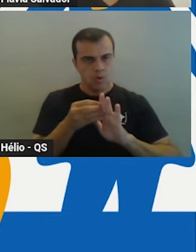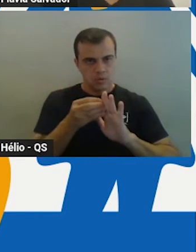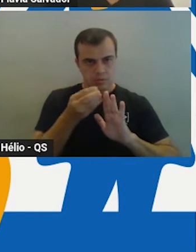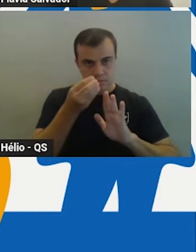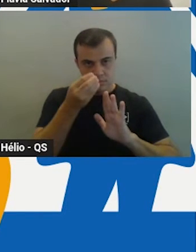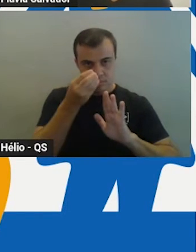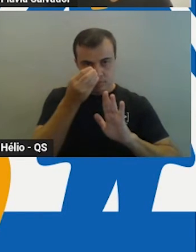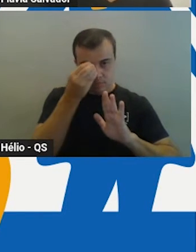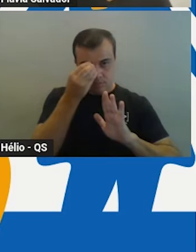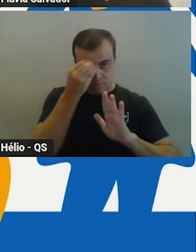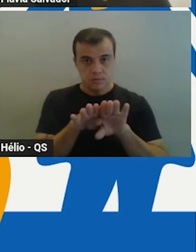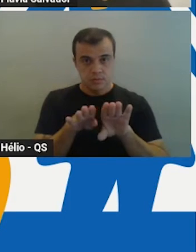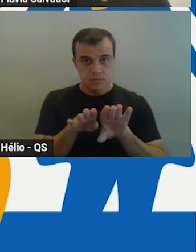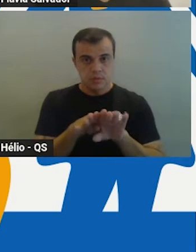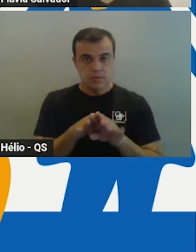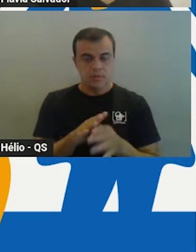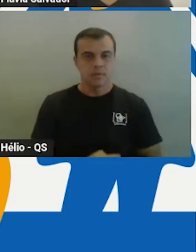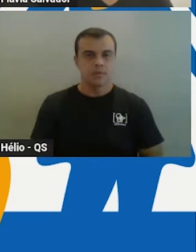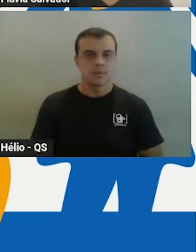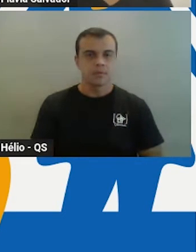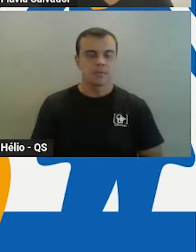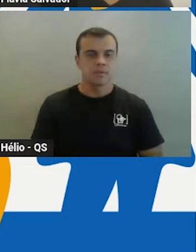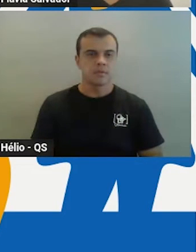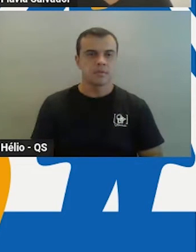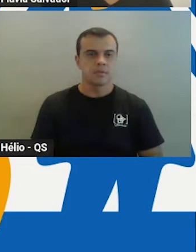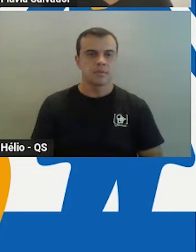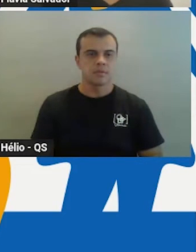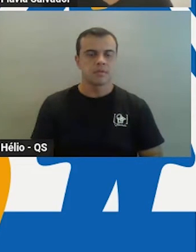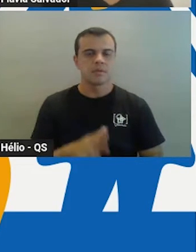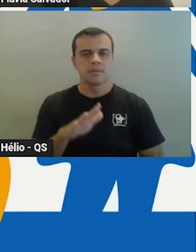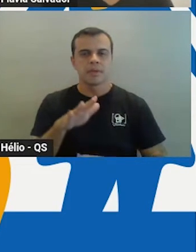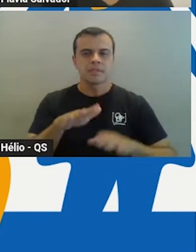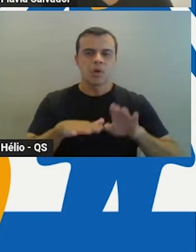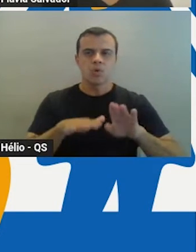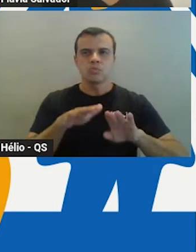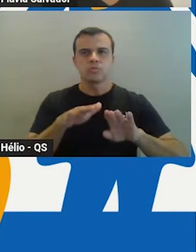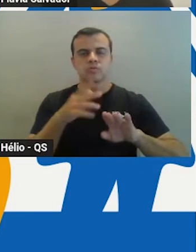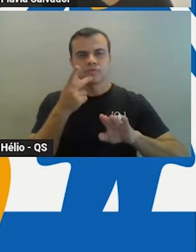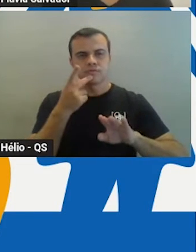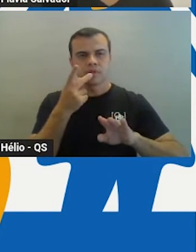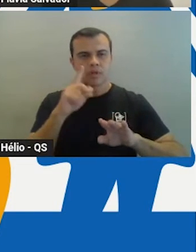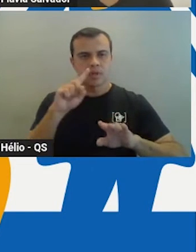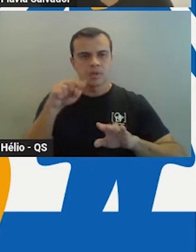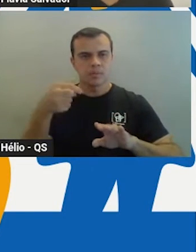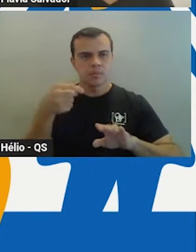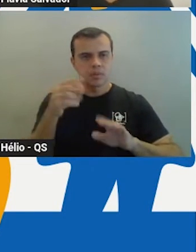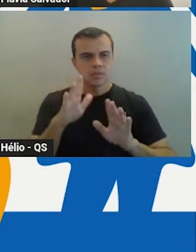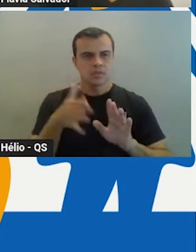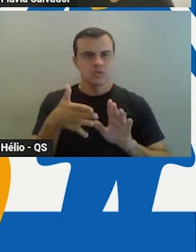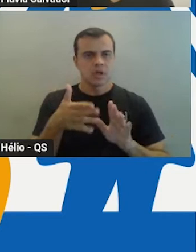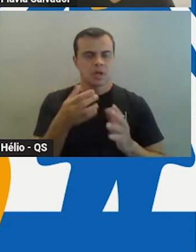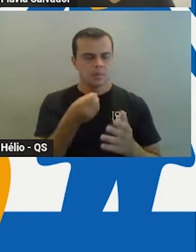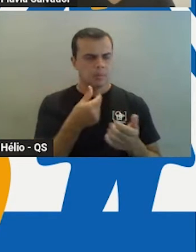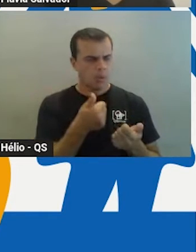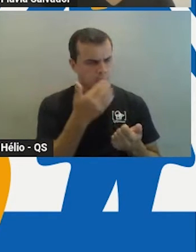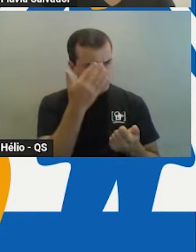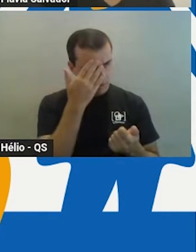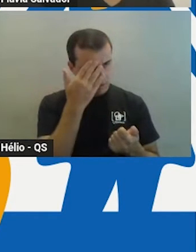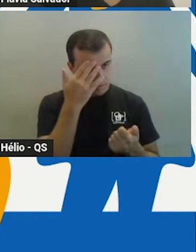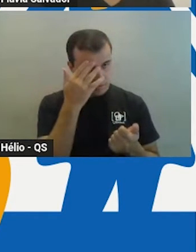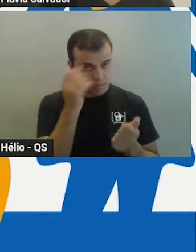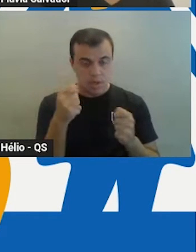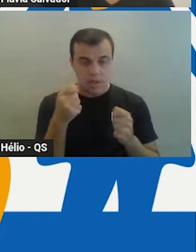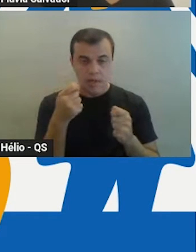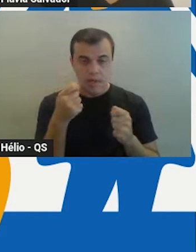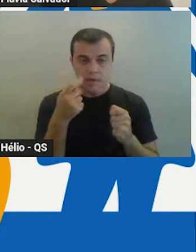esse conteúdo, mas aí alguns dias depois que todo mundo já tiver fera no conteúdo, ele pode trazer esse